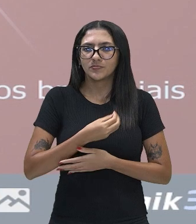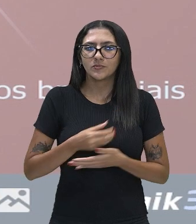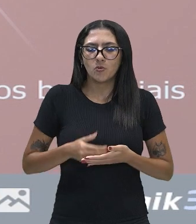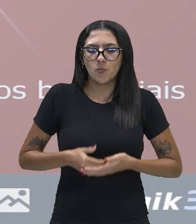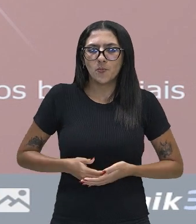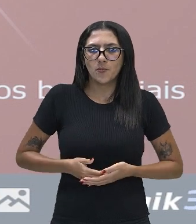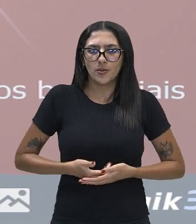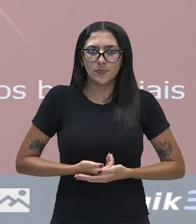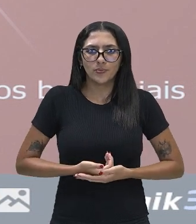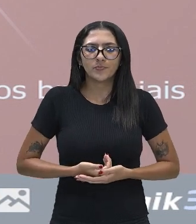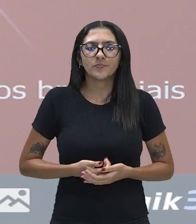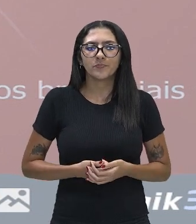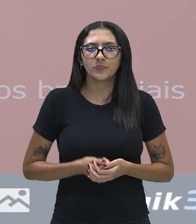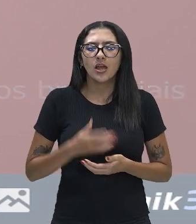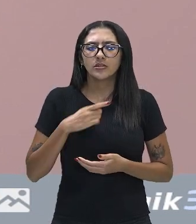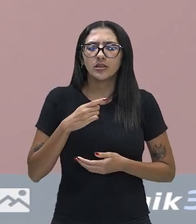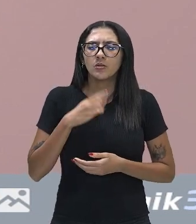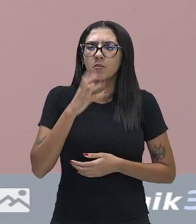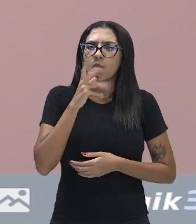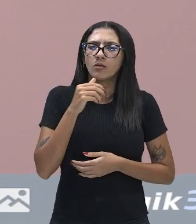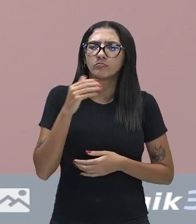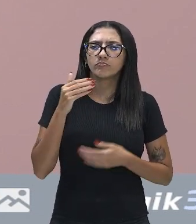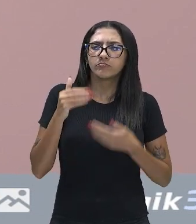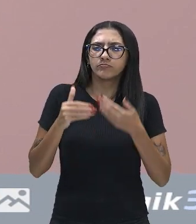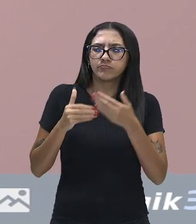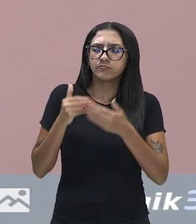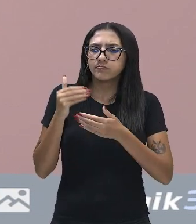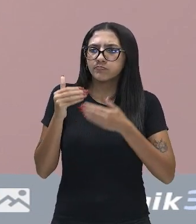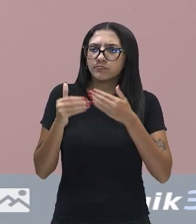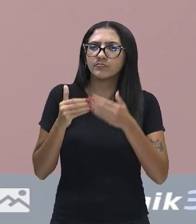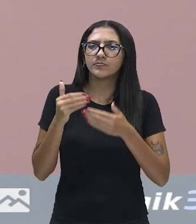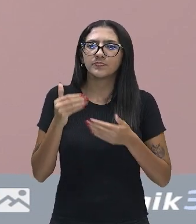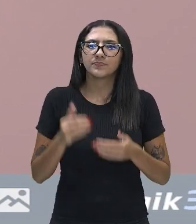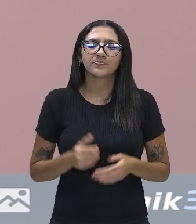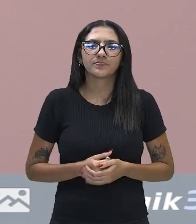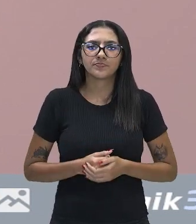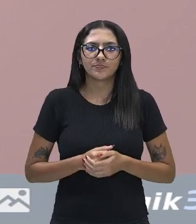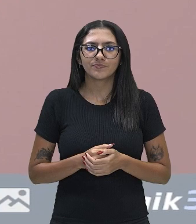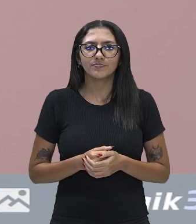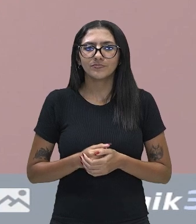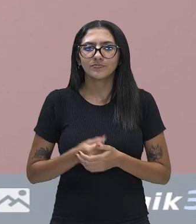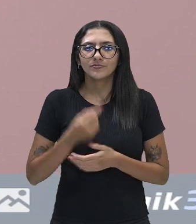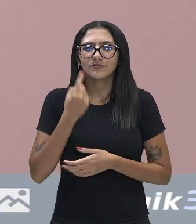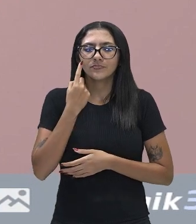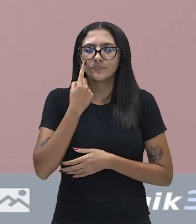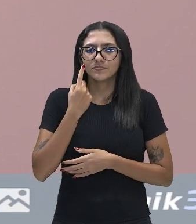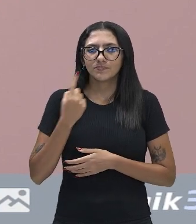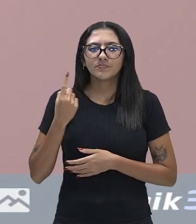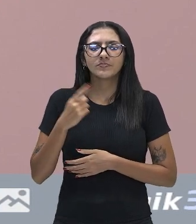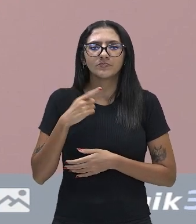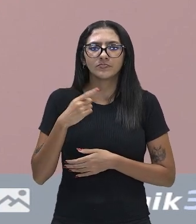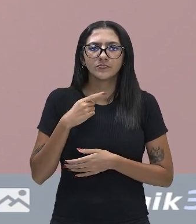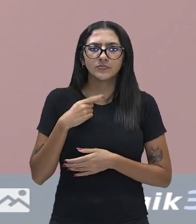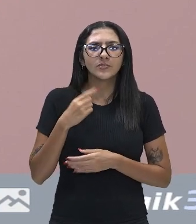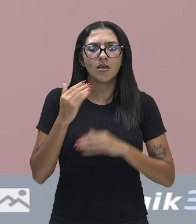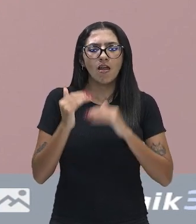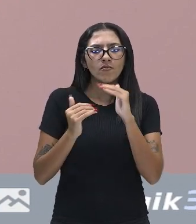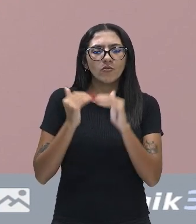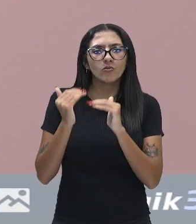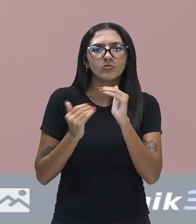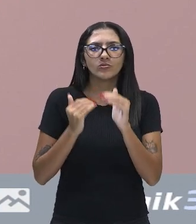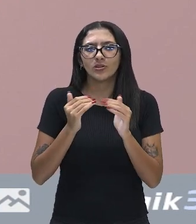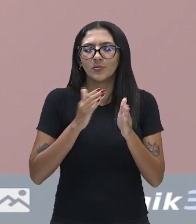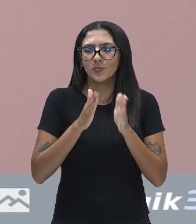E vai tendo o seu desenvolvimento, aí nós conseguimos visualizar vários processos de